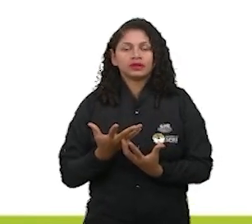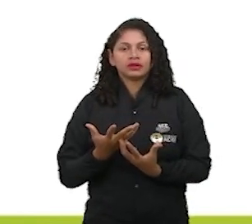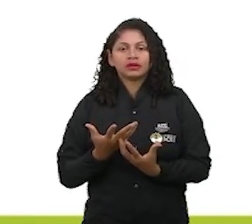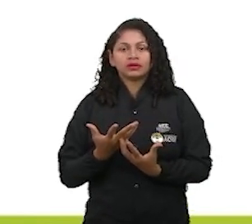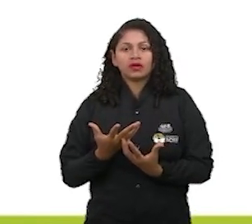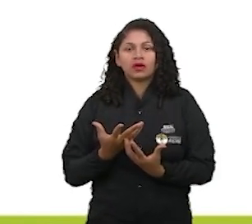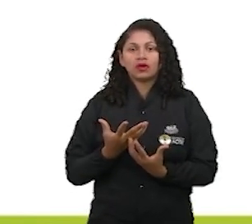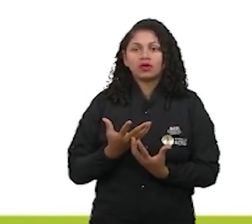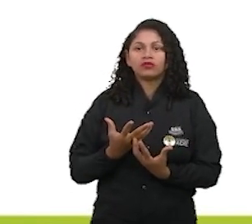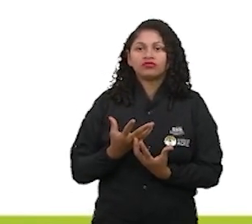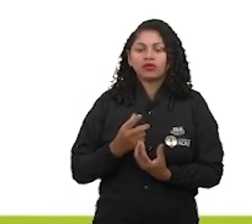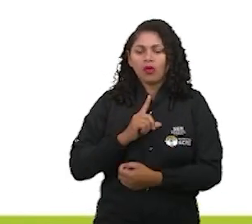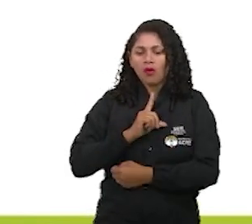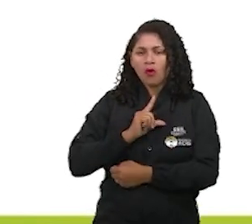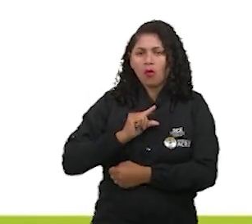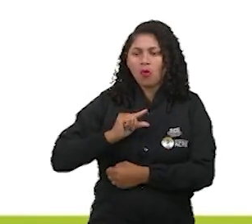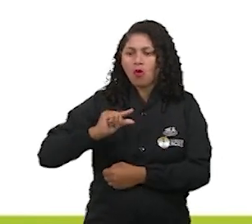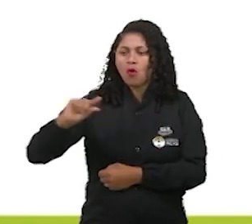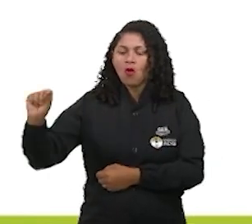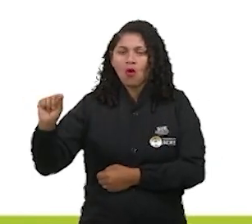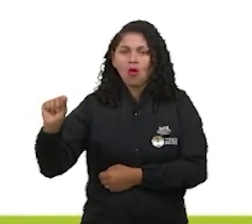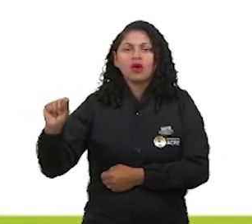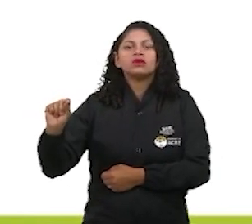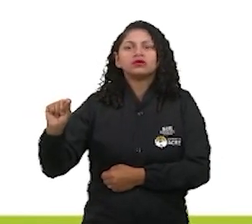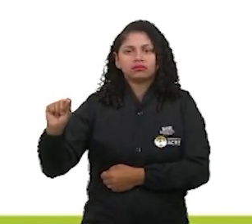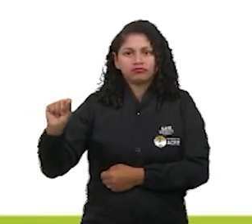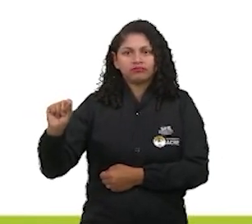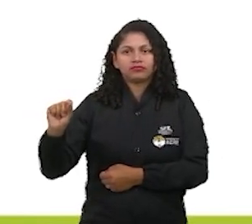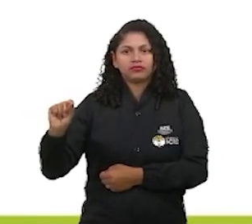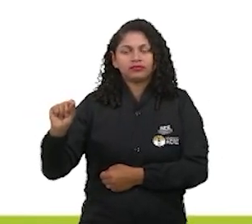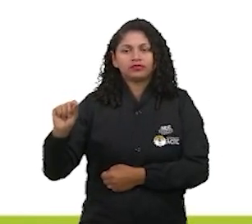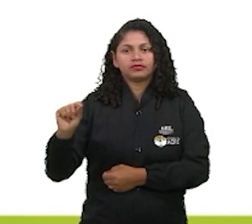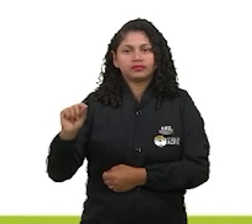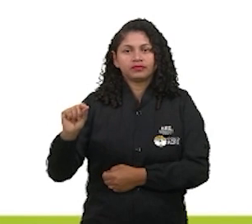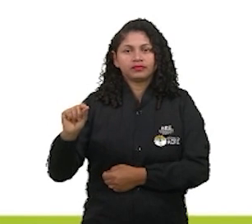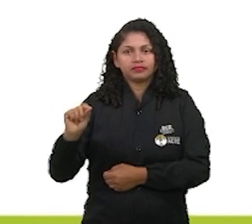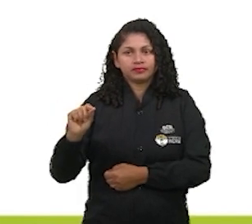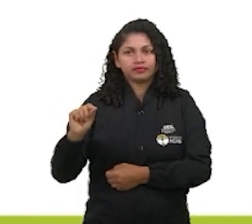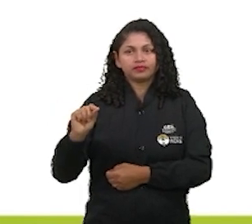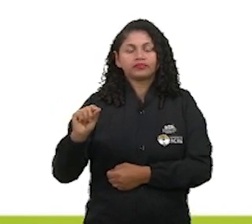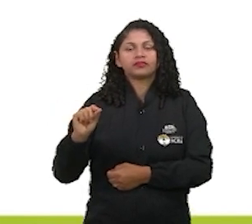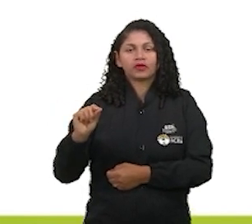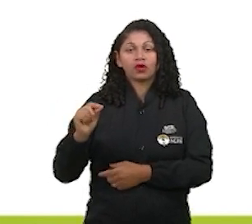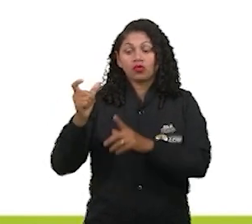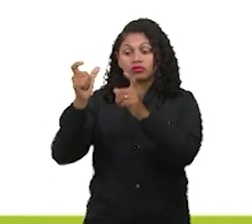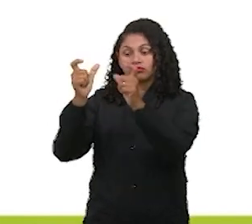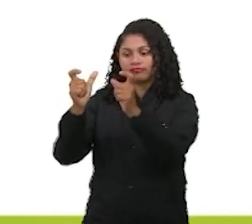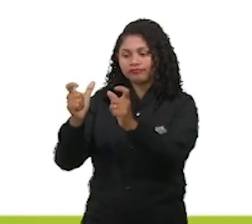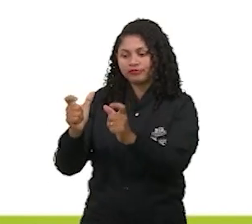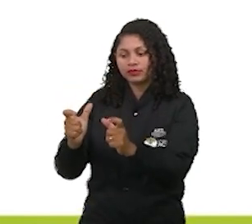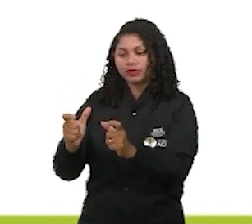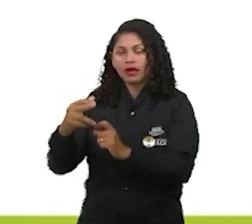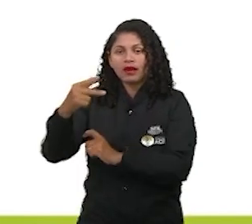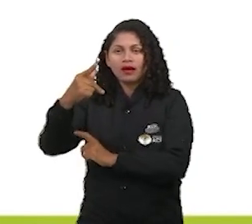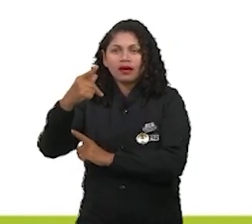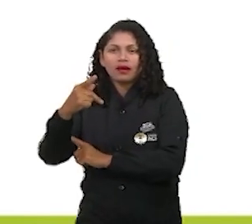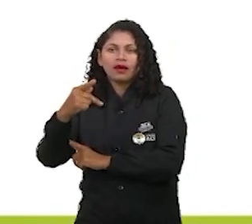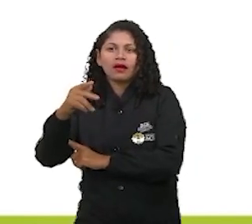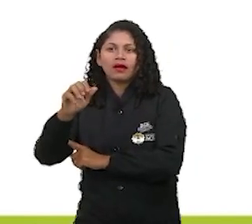para Pássara, que foi justamente um lugar que o Manuel Bandeira inventa ali nos